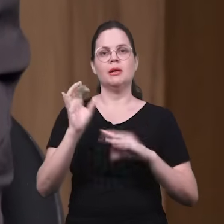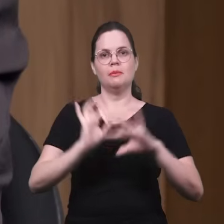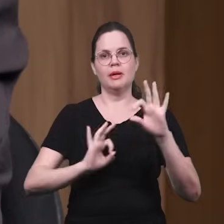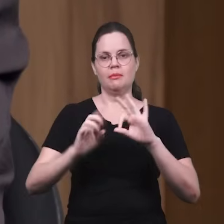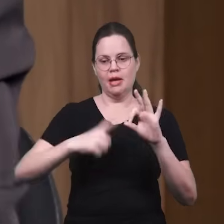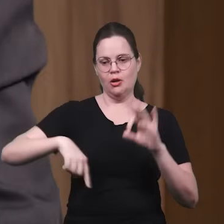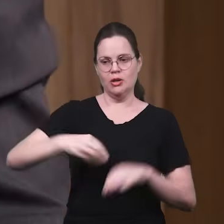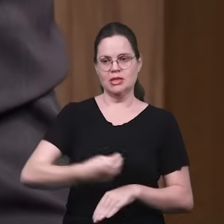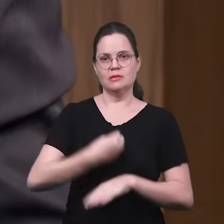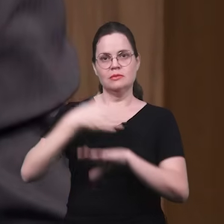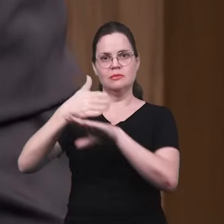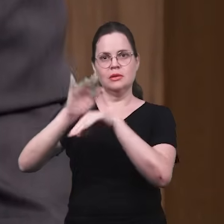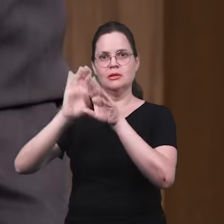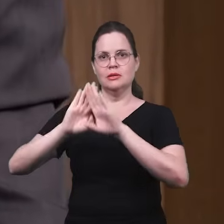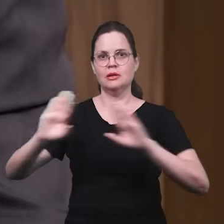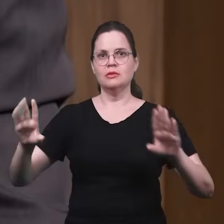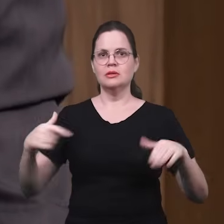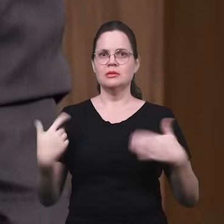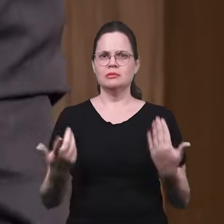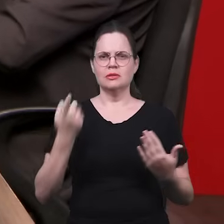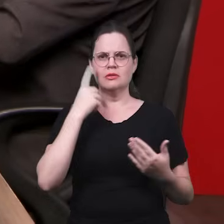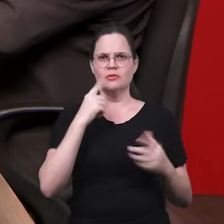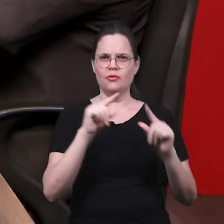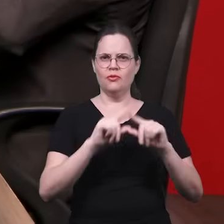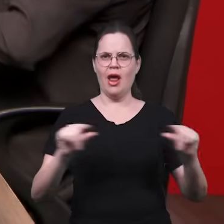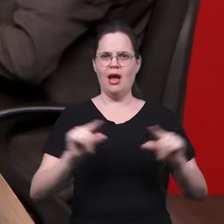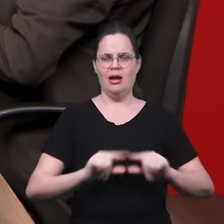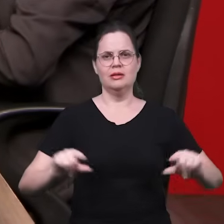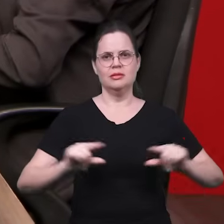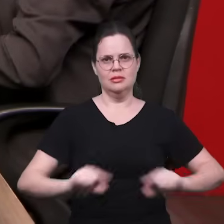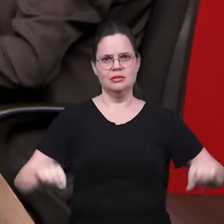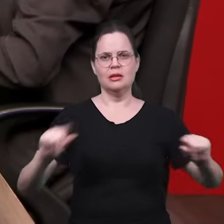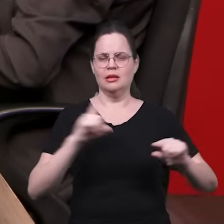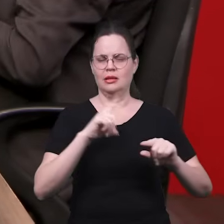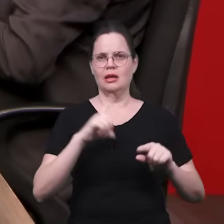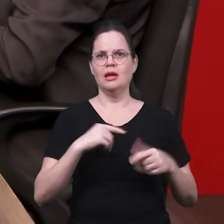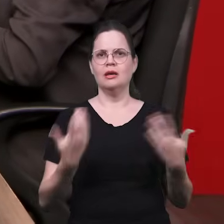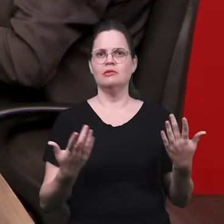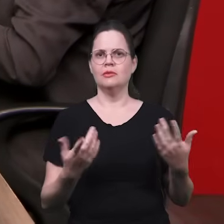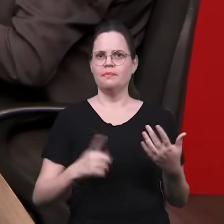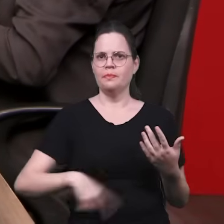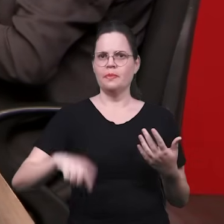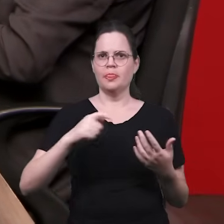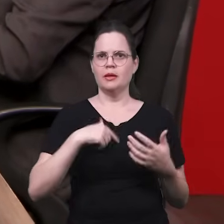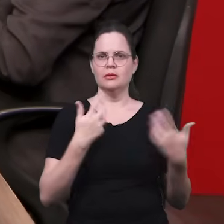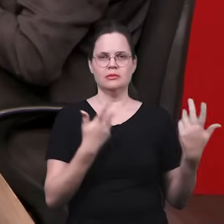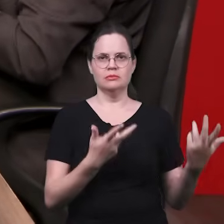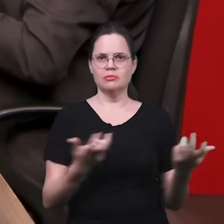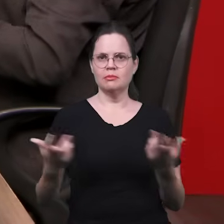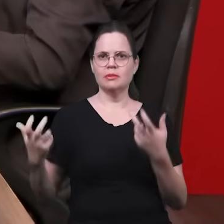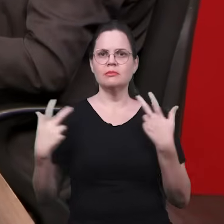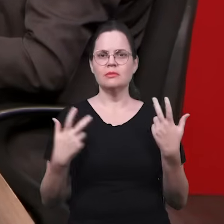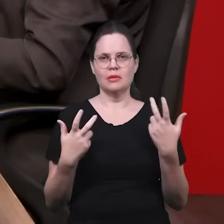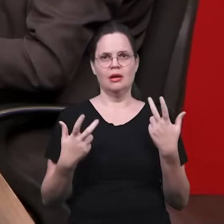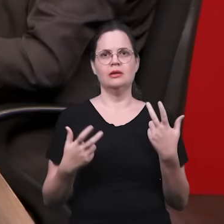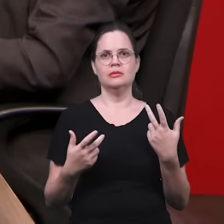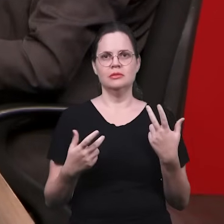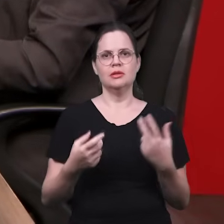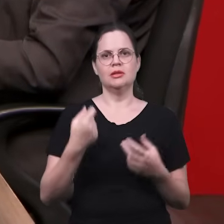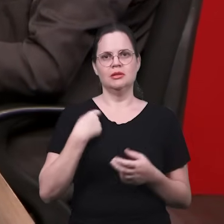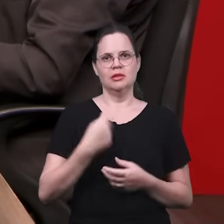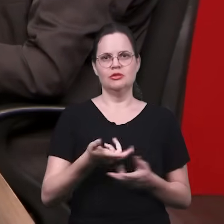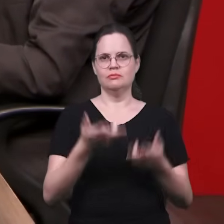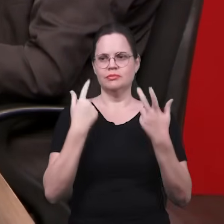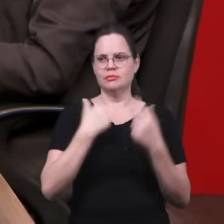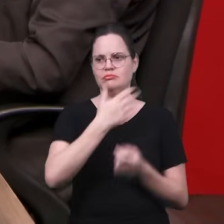reino. Então, são frases assim que foram colocadas em várias ocasiões e que nós extraímos muita